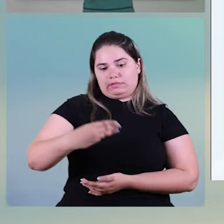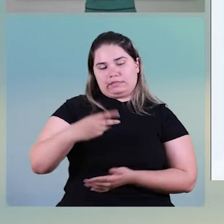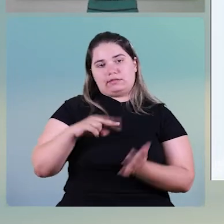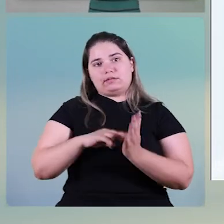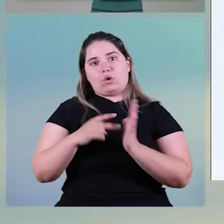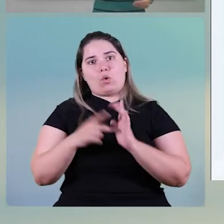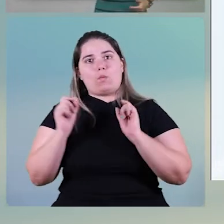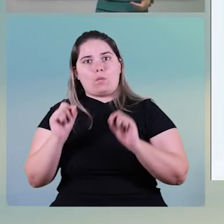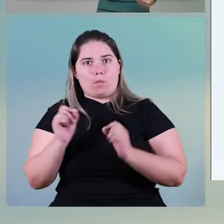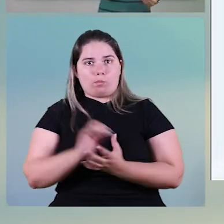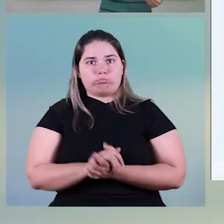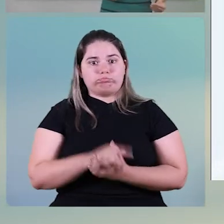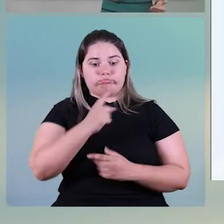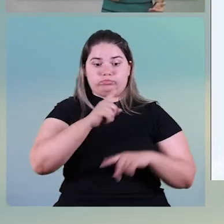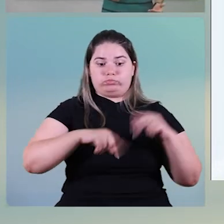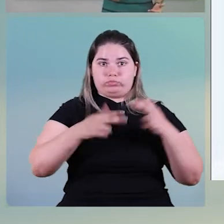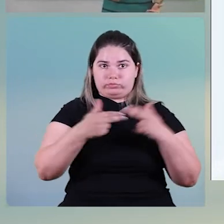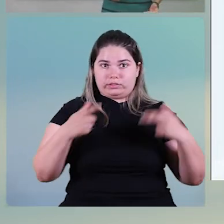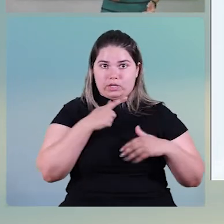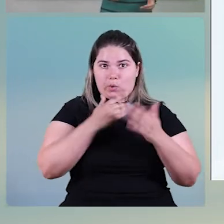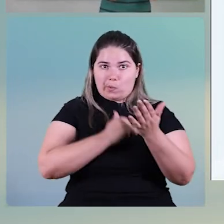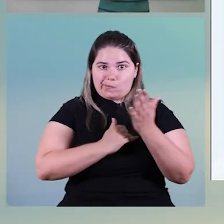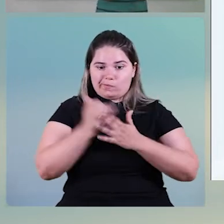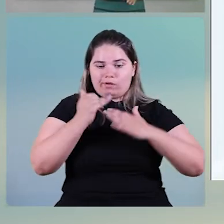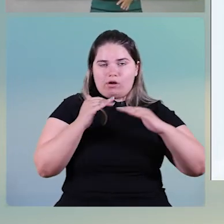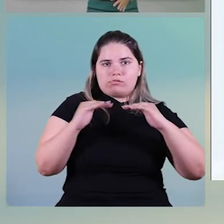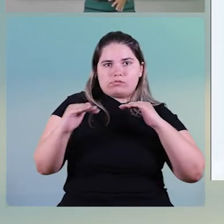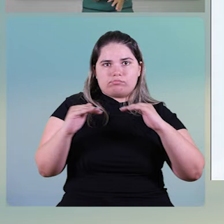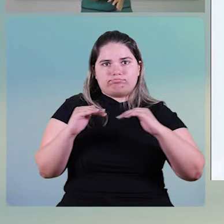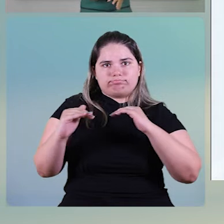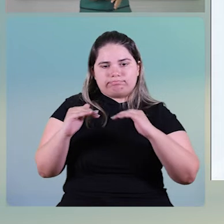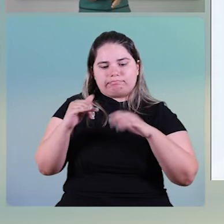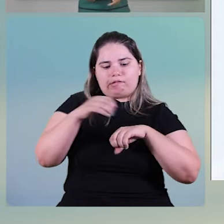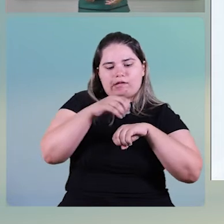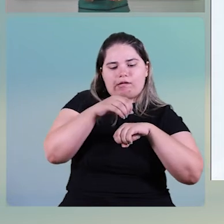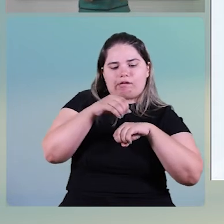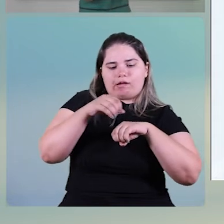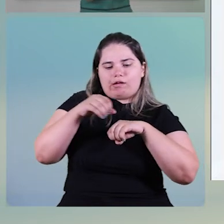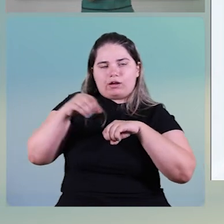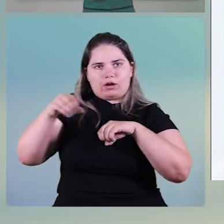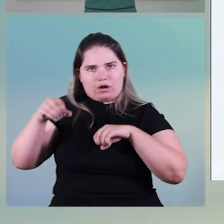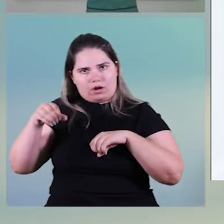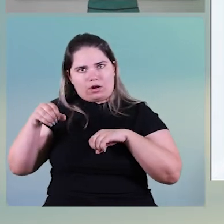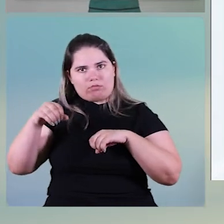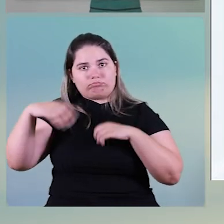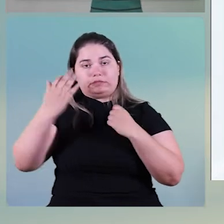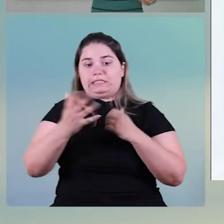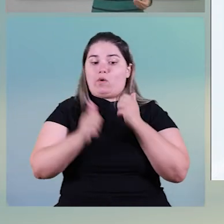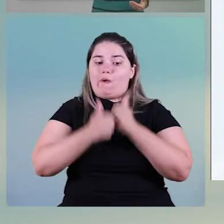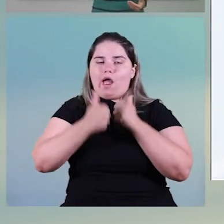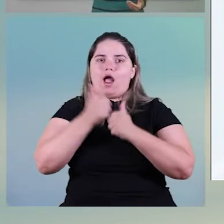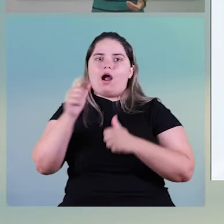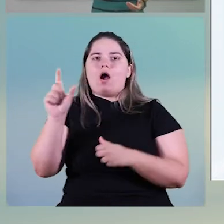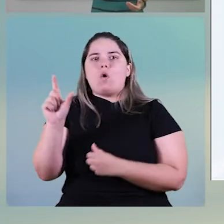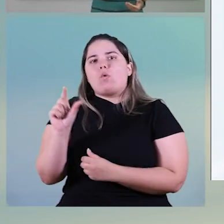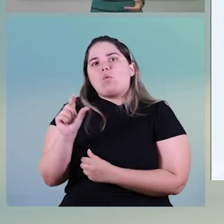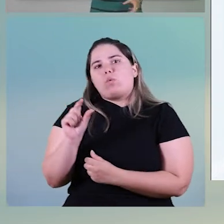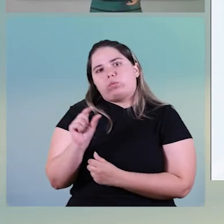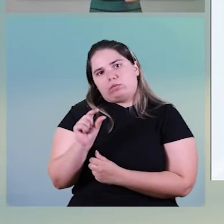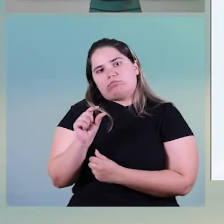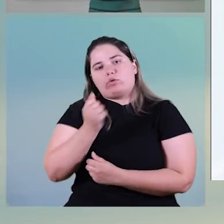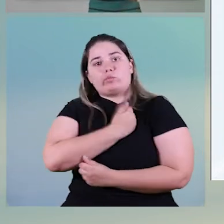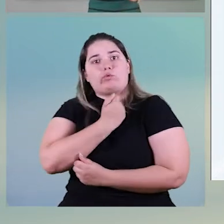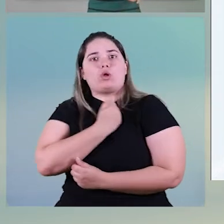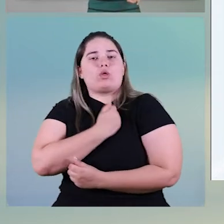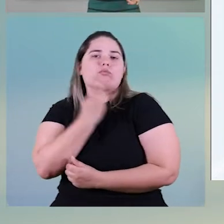significa que o corpo começa a deslizar sobre a superfície, o módulo da força de atrito diminui rapidamente